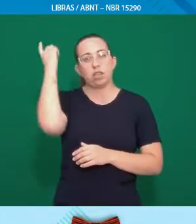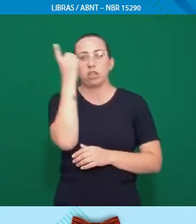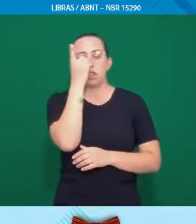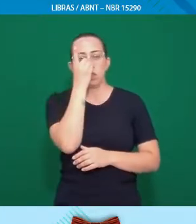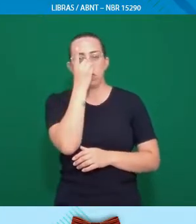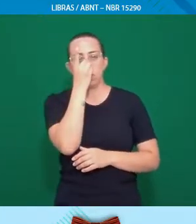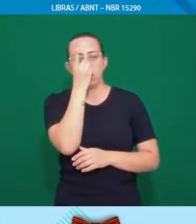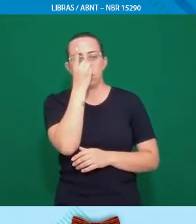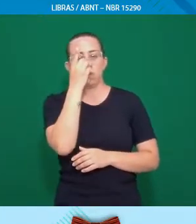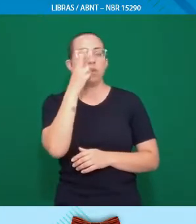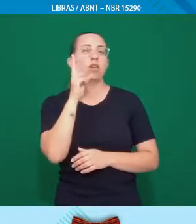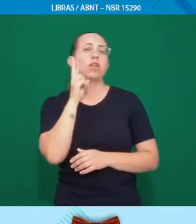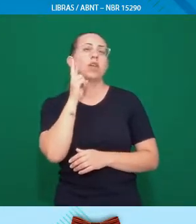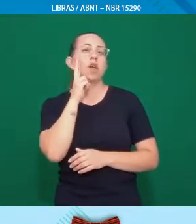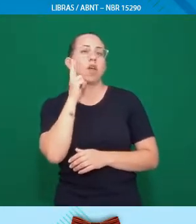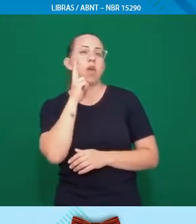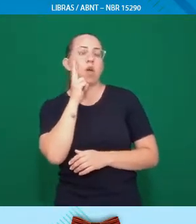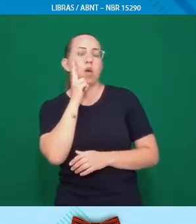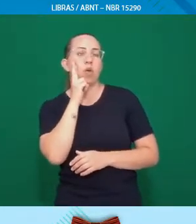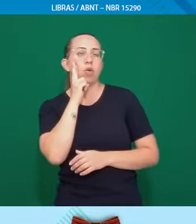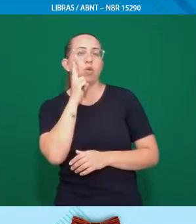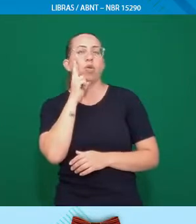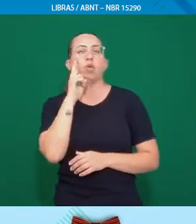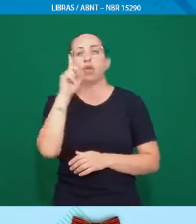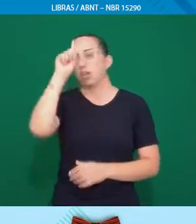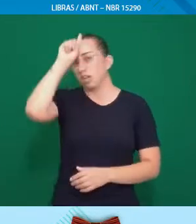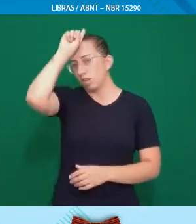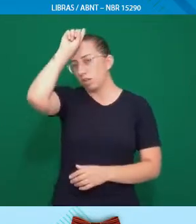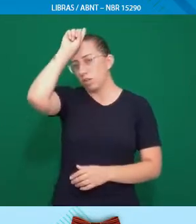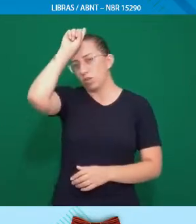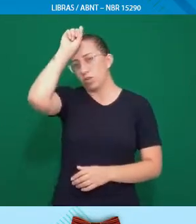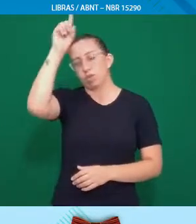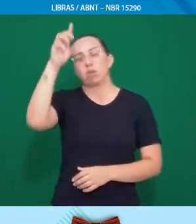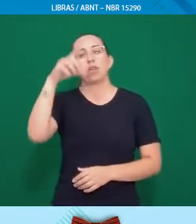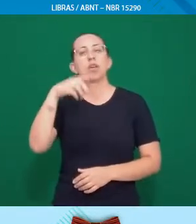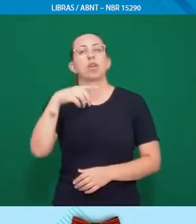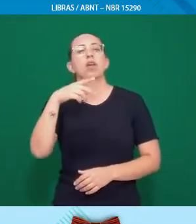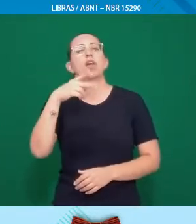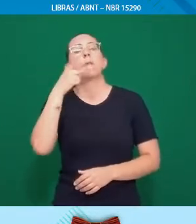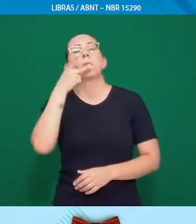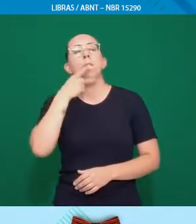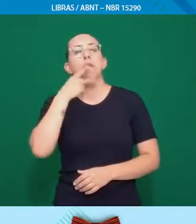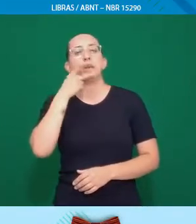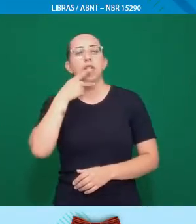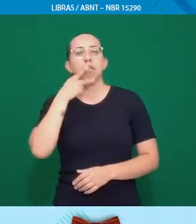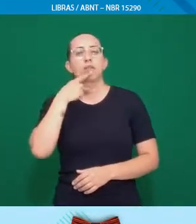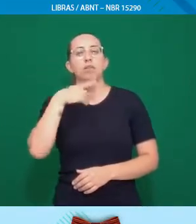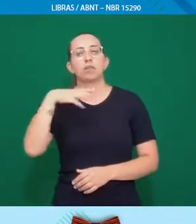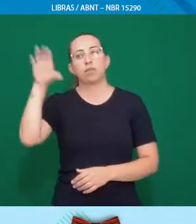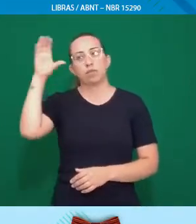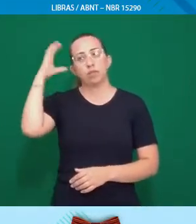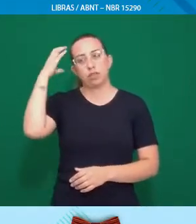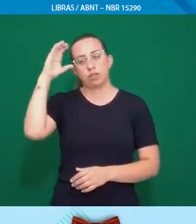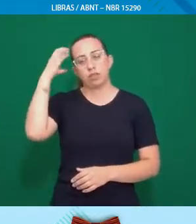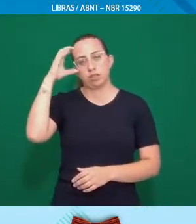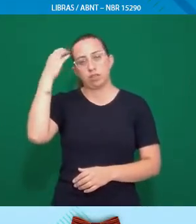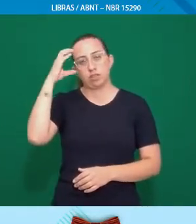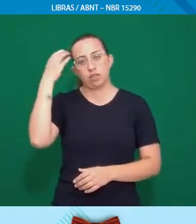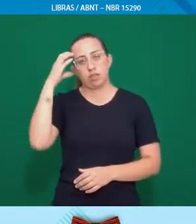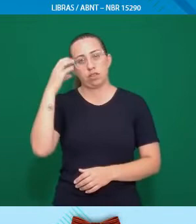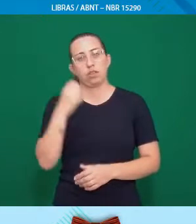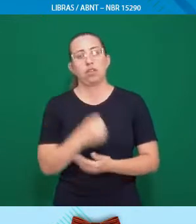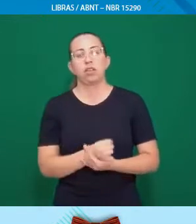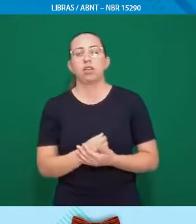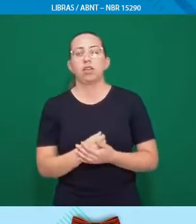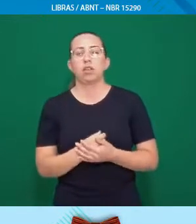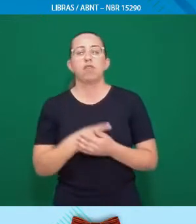Marciano Dalmolin Rui Jorge tomazoni claudiomiro da Silva Darci Rodrigo Pedroso EA vereadora Celina Maria manfroi